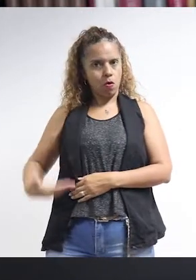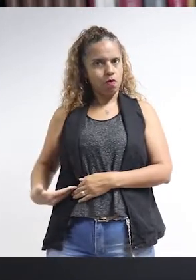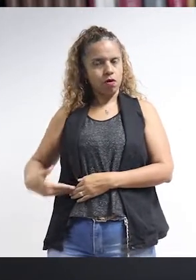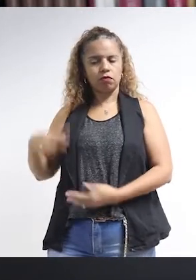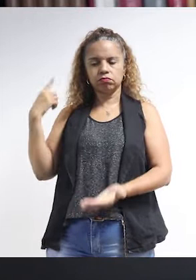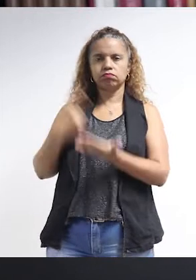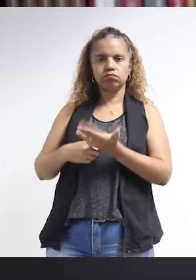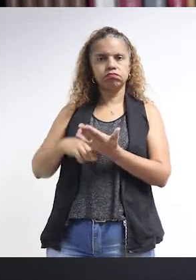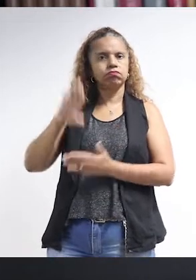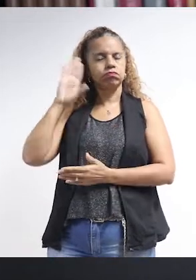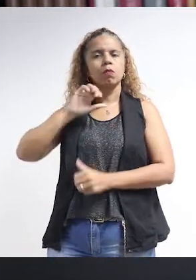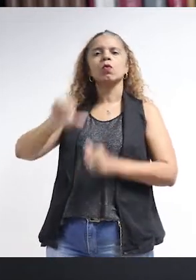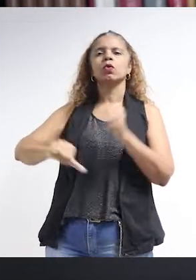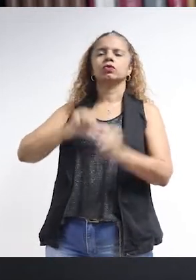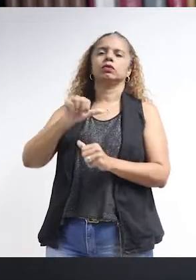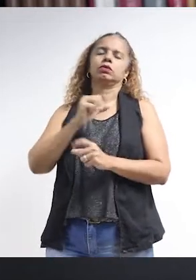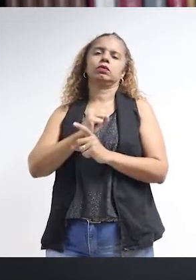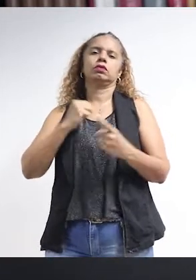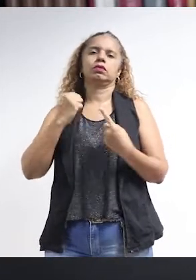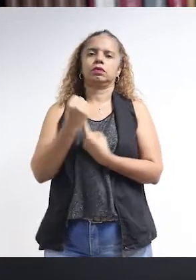comprometida com essa transformação,